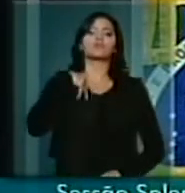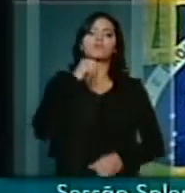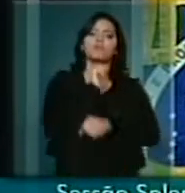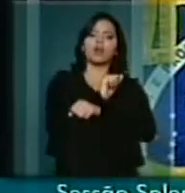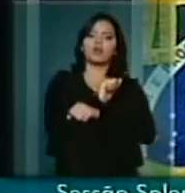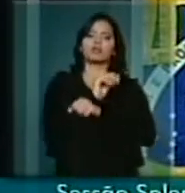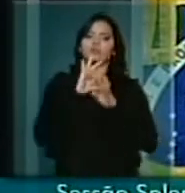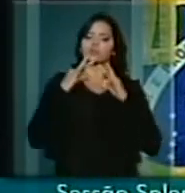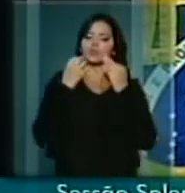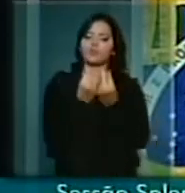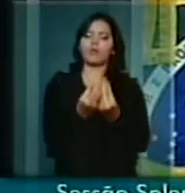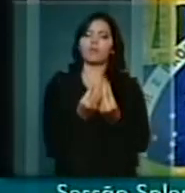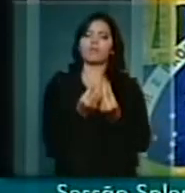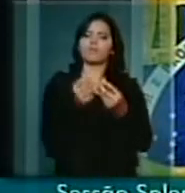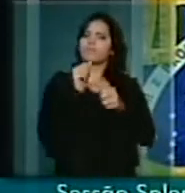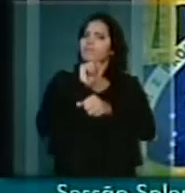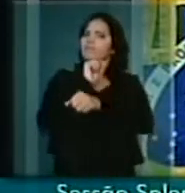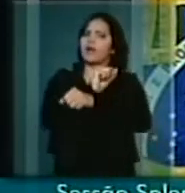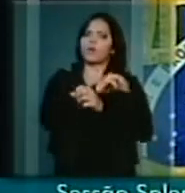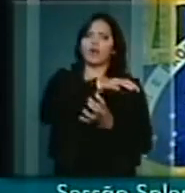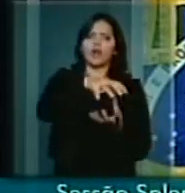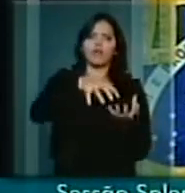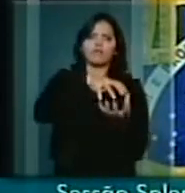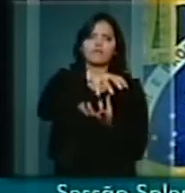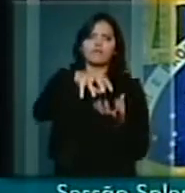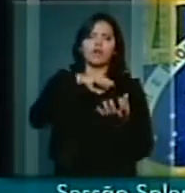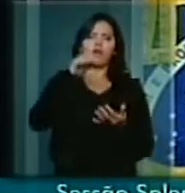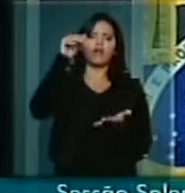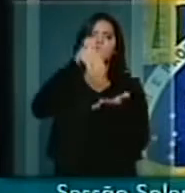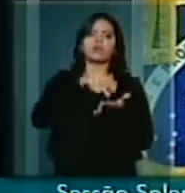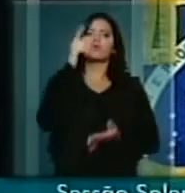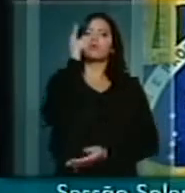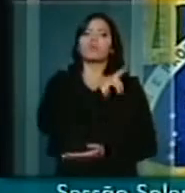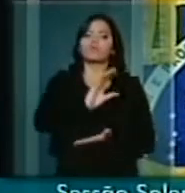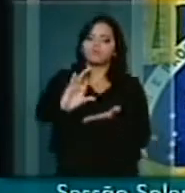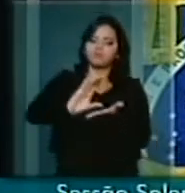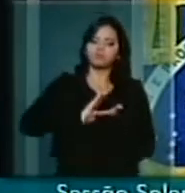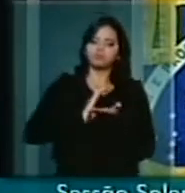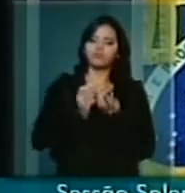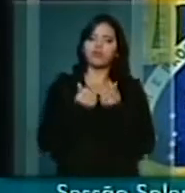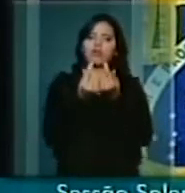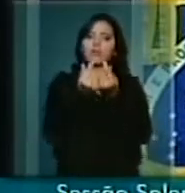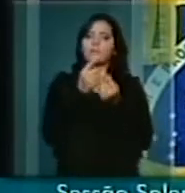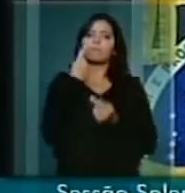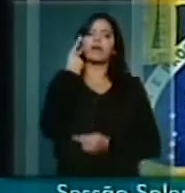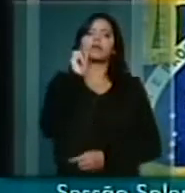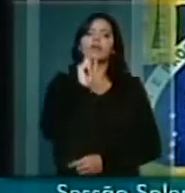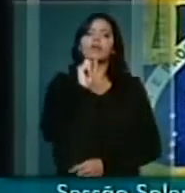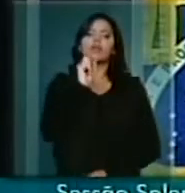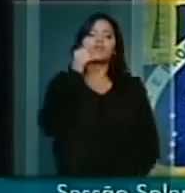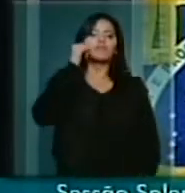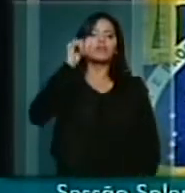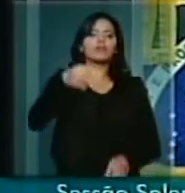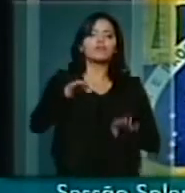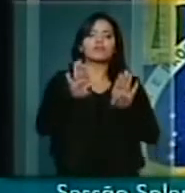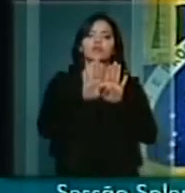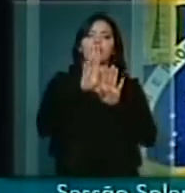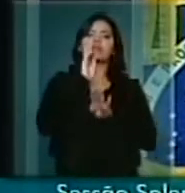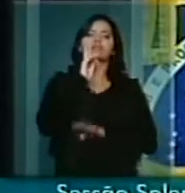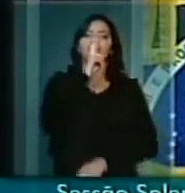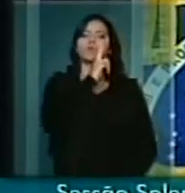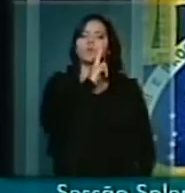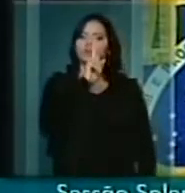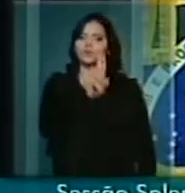paralisação completa até conquistar recursos para não fechar o restaurante universitário,